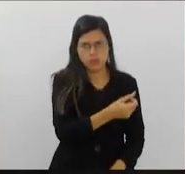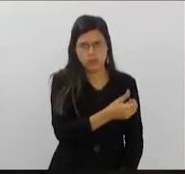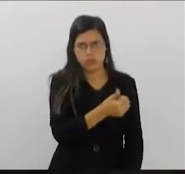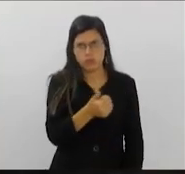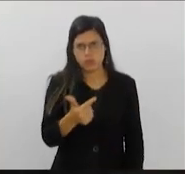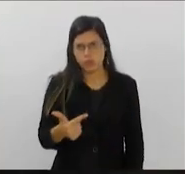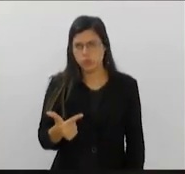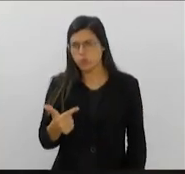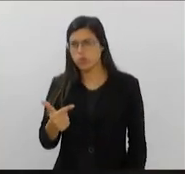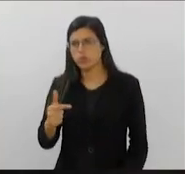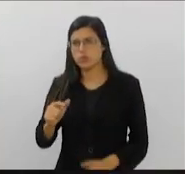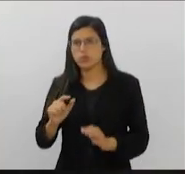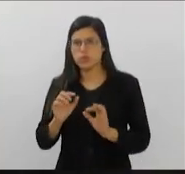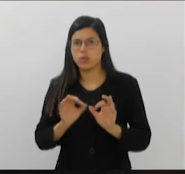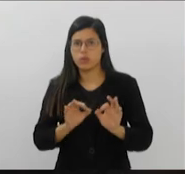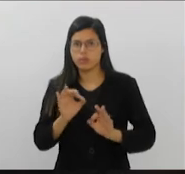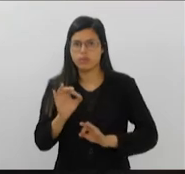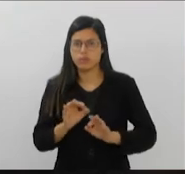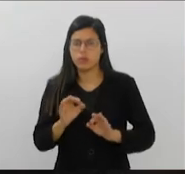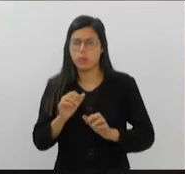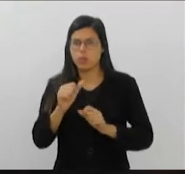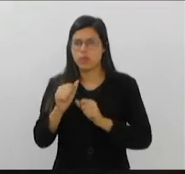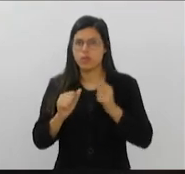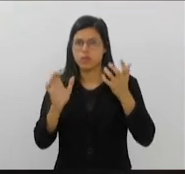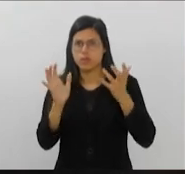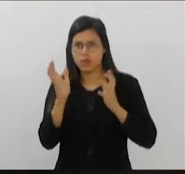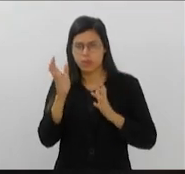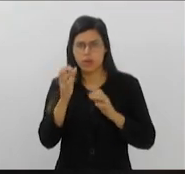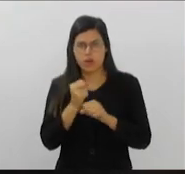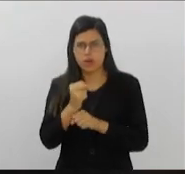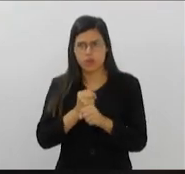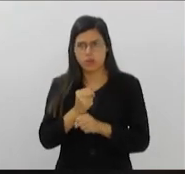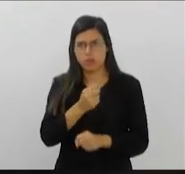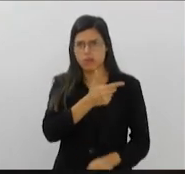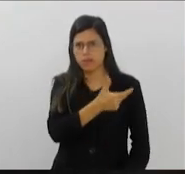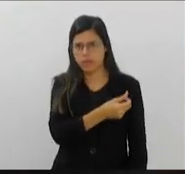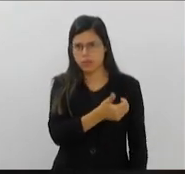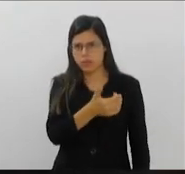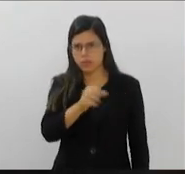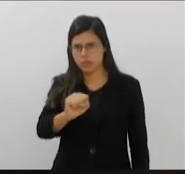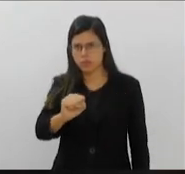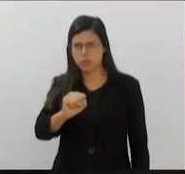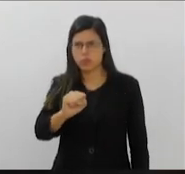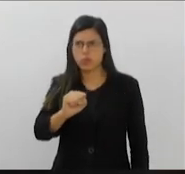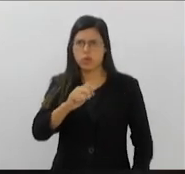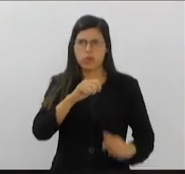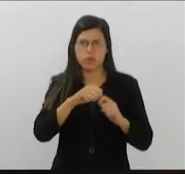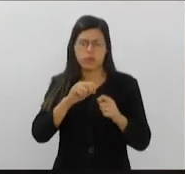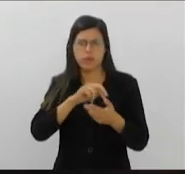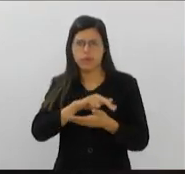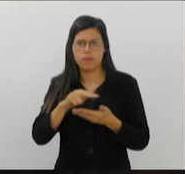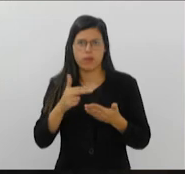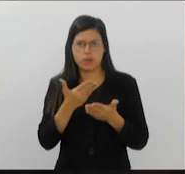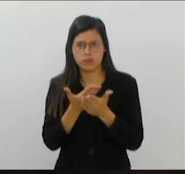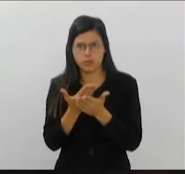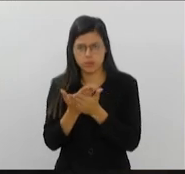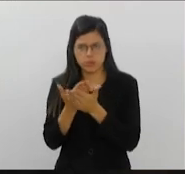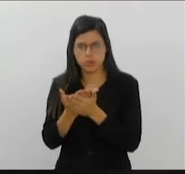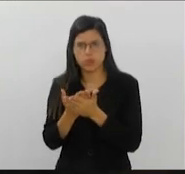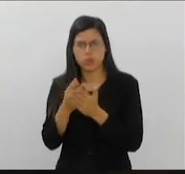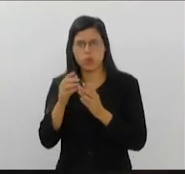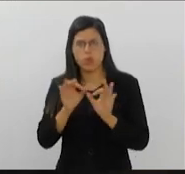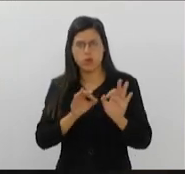seria um plano de mudanças climáticas. Em 2018, fez uma série de estudos para subsidiar um plano de